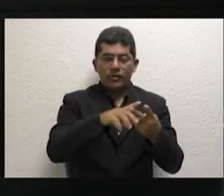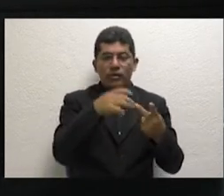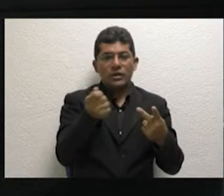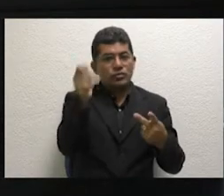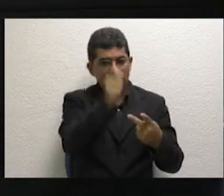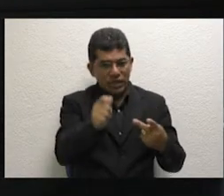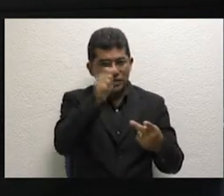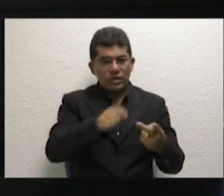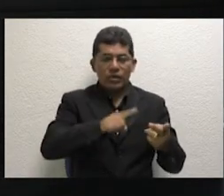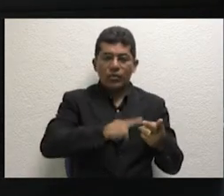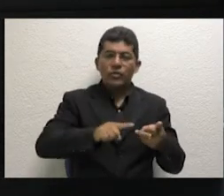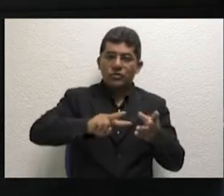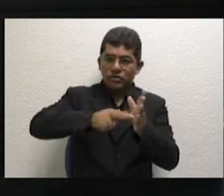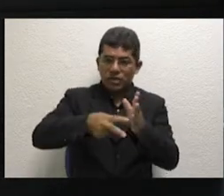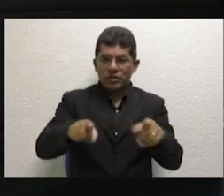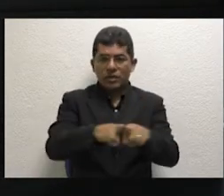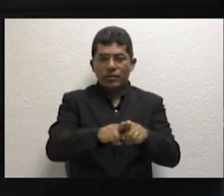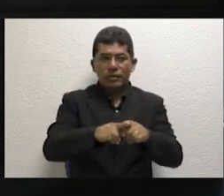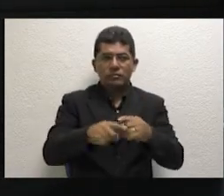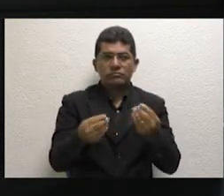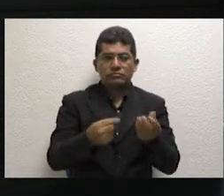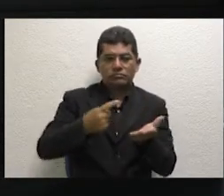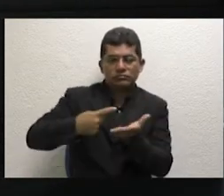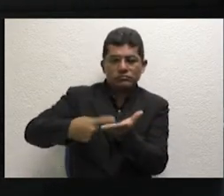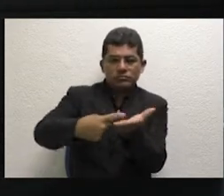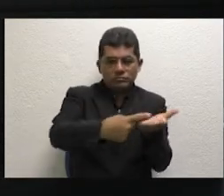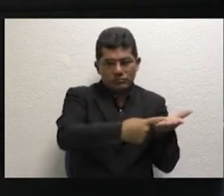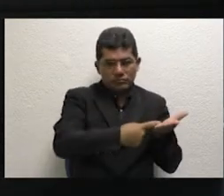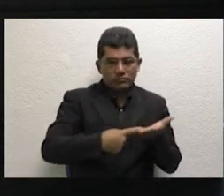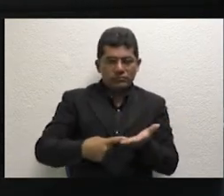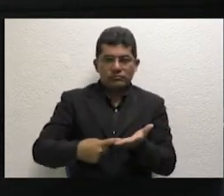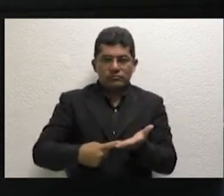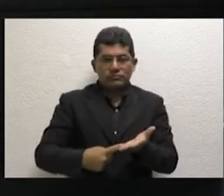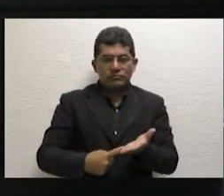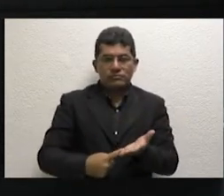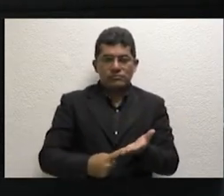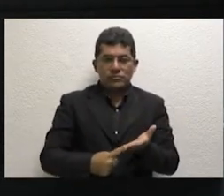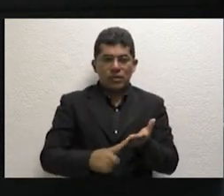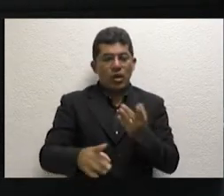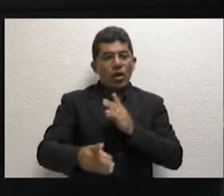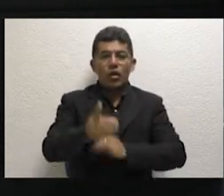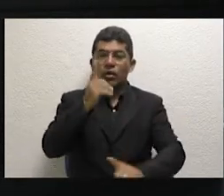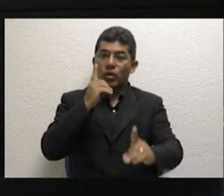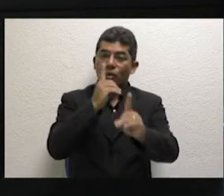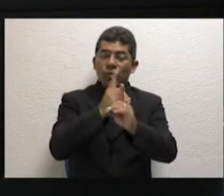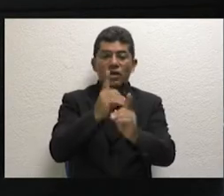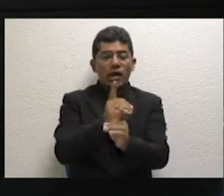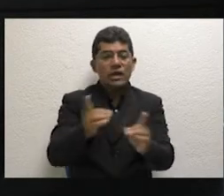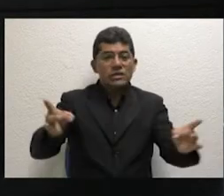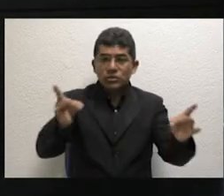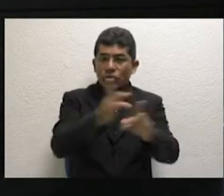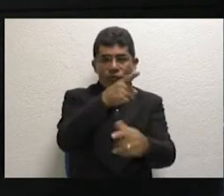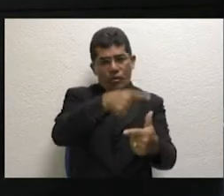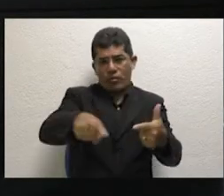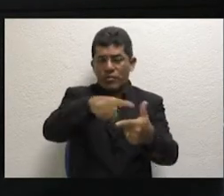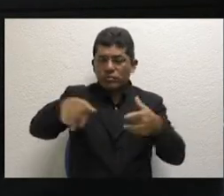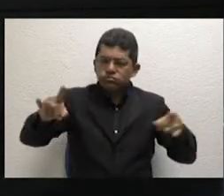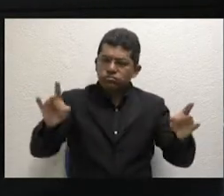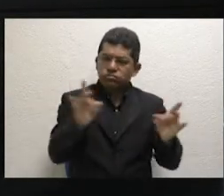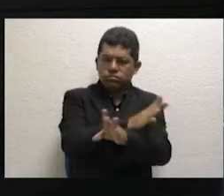para de forma articulada encontrar uma solução para o impasse